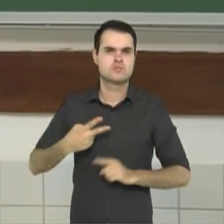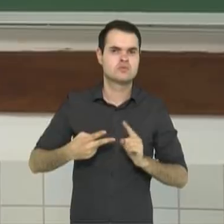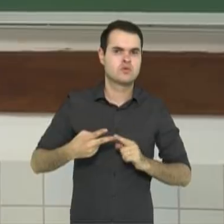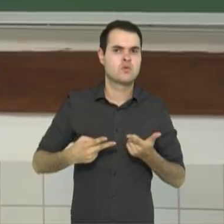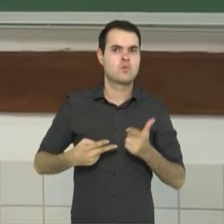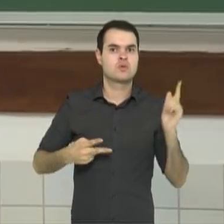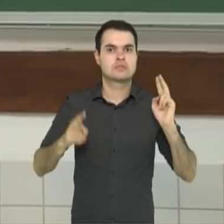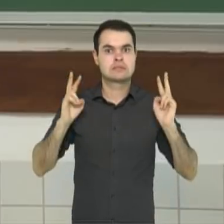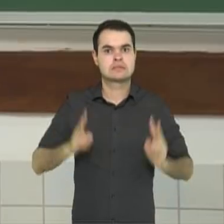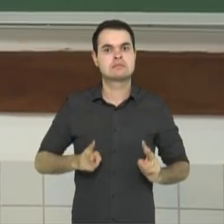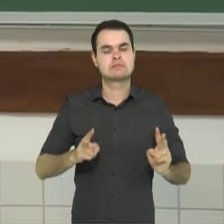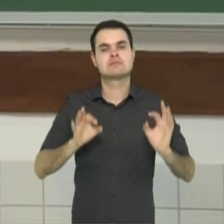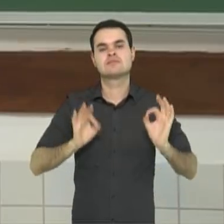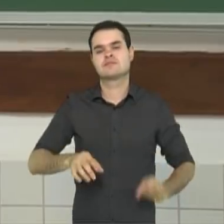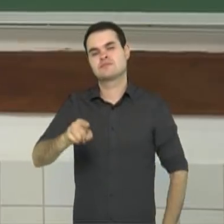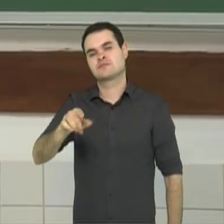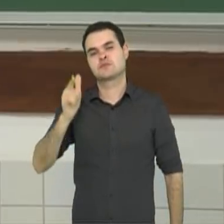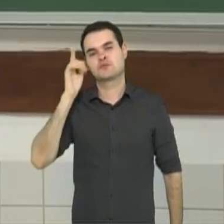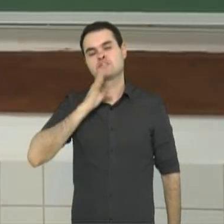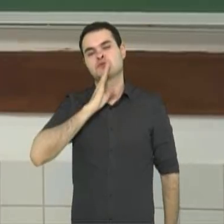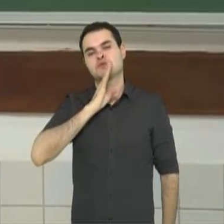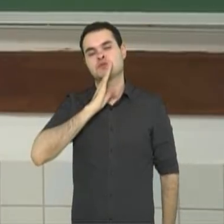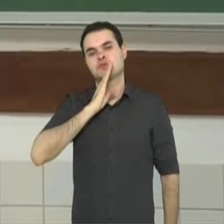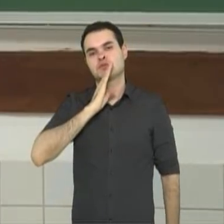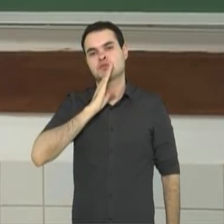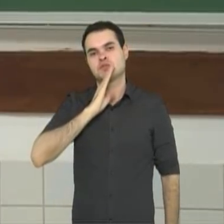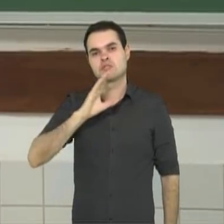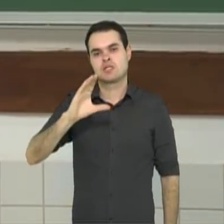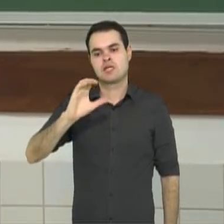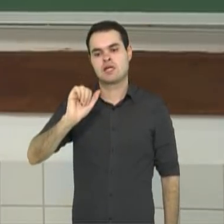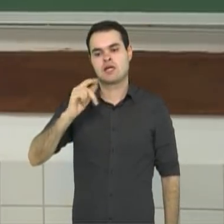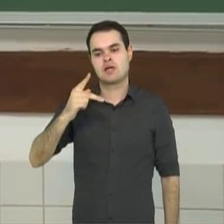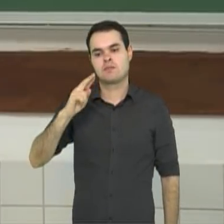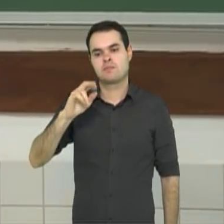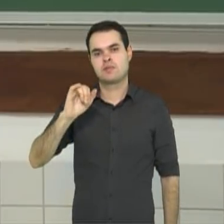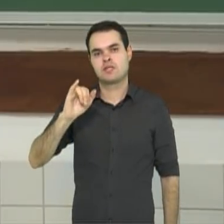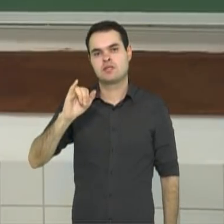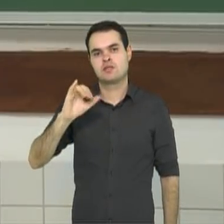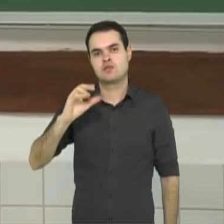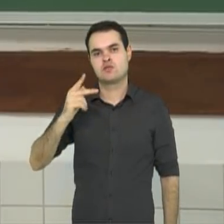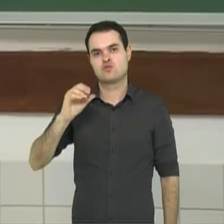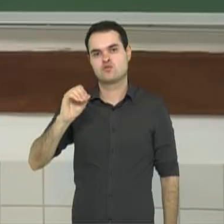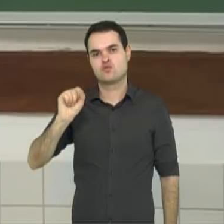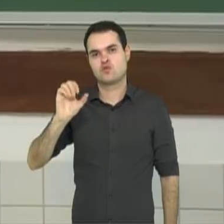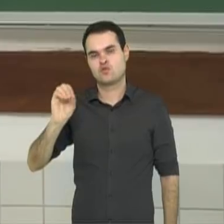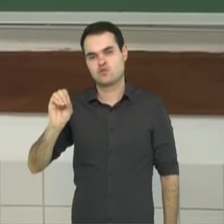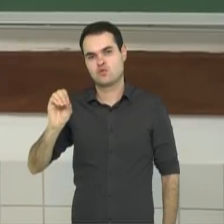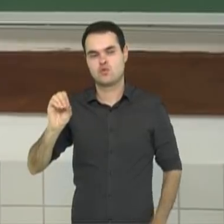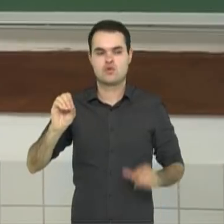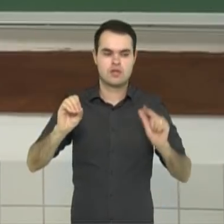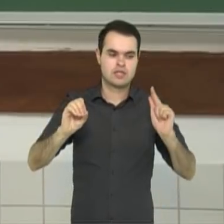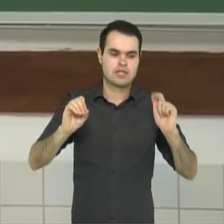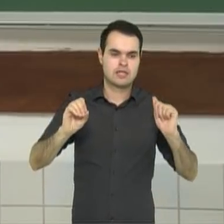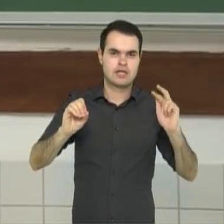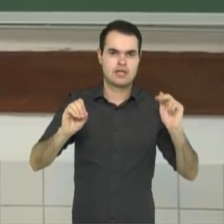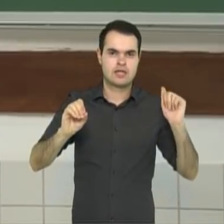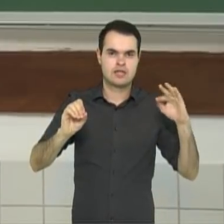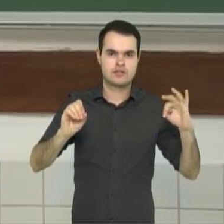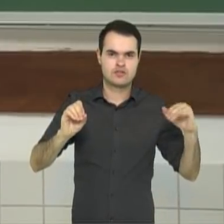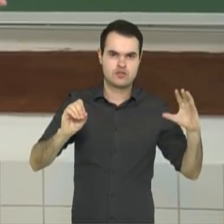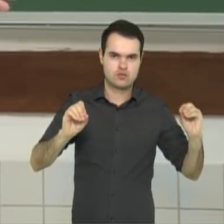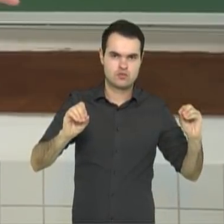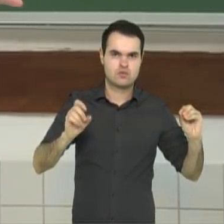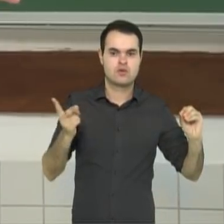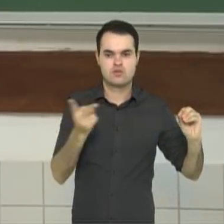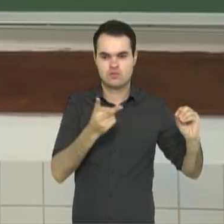tenho certeza que vocês conhecem. Já ouviram falar do Caprichoso e do Garantido, do Bumbódromo? Lá em Parintins, é um